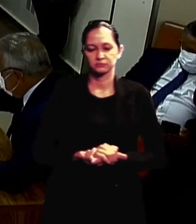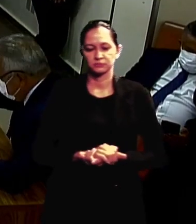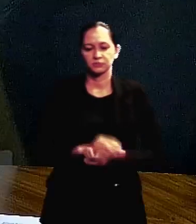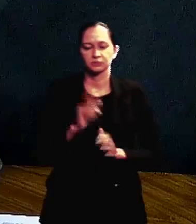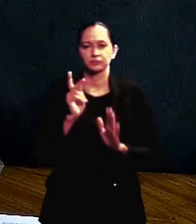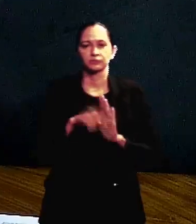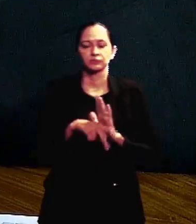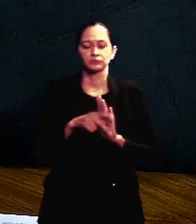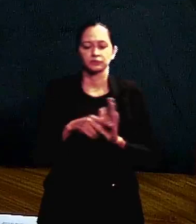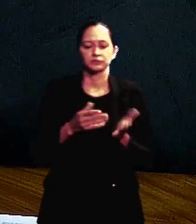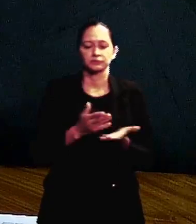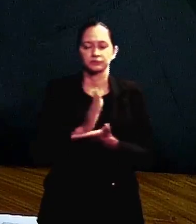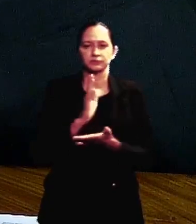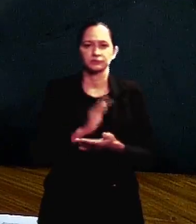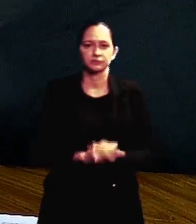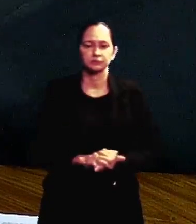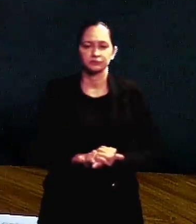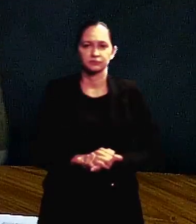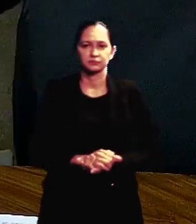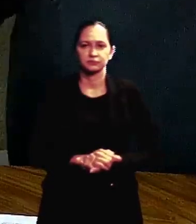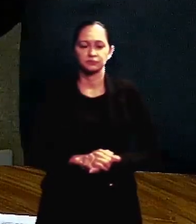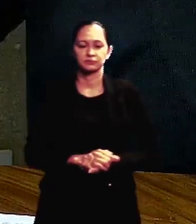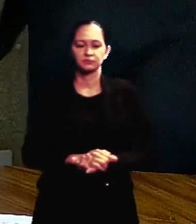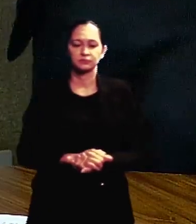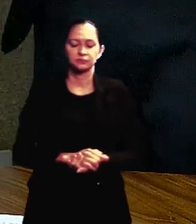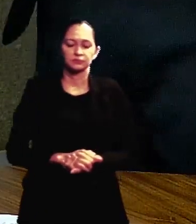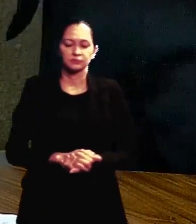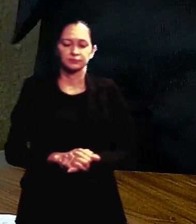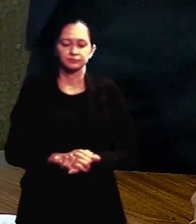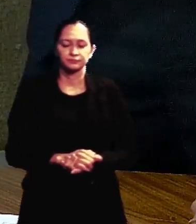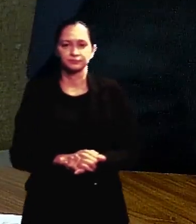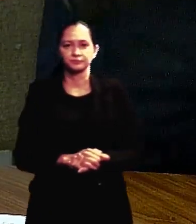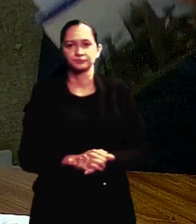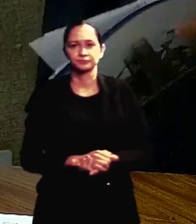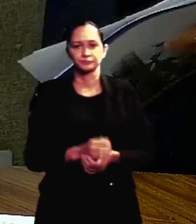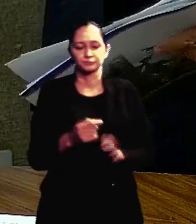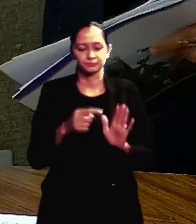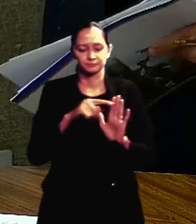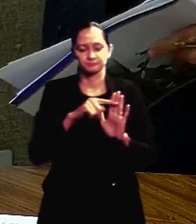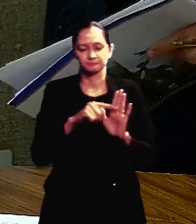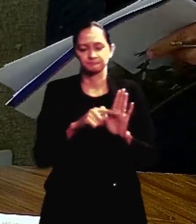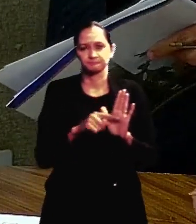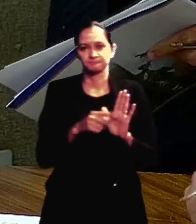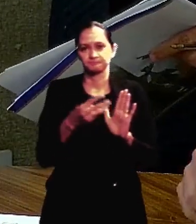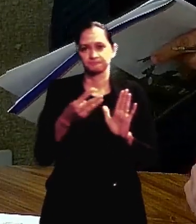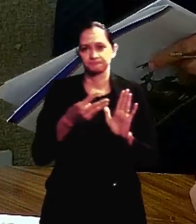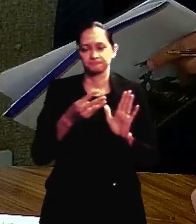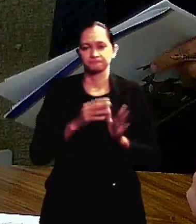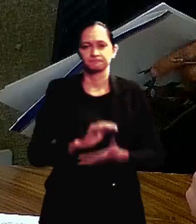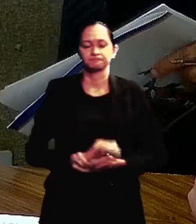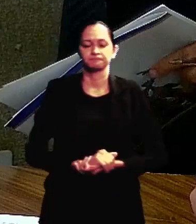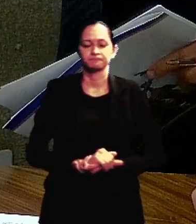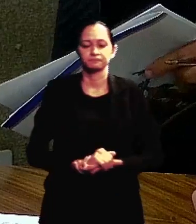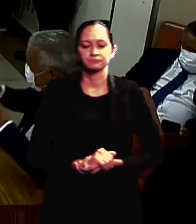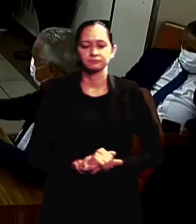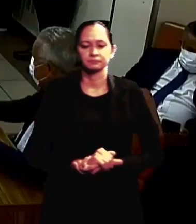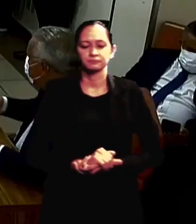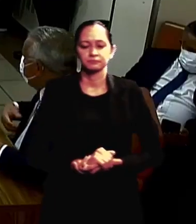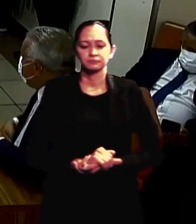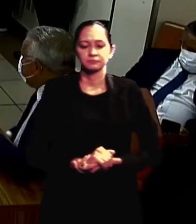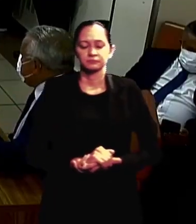projeto aprovado. Item 3 da pauta, projeto, inclusive,